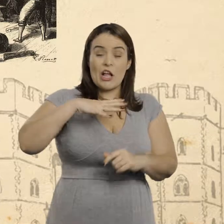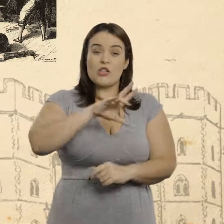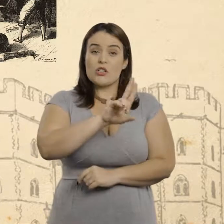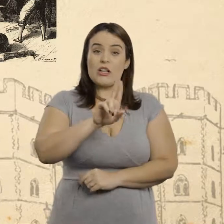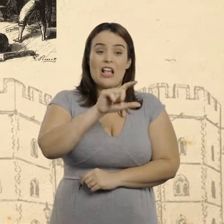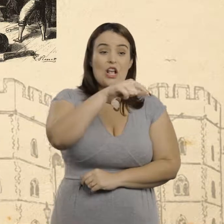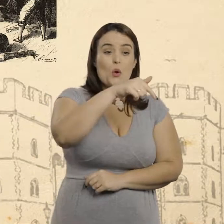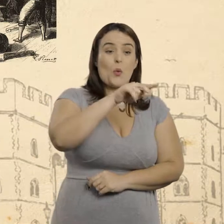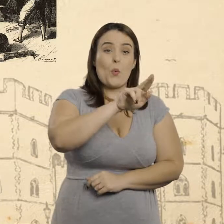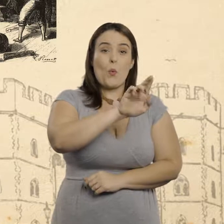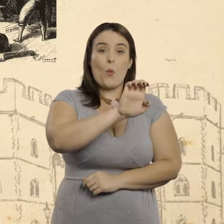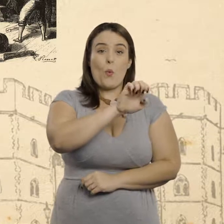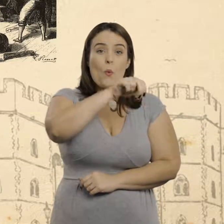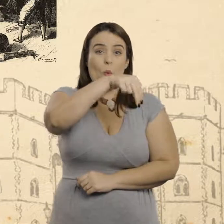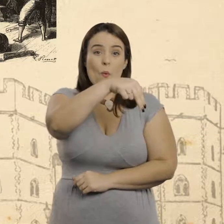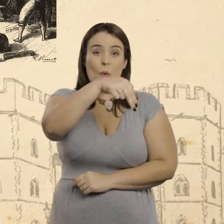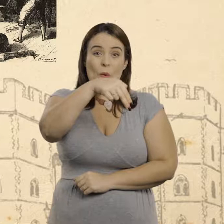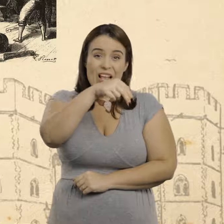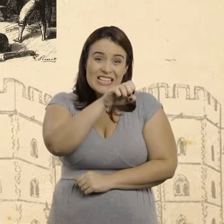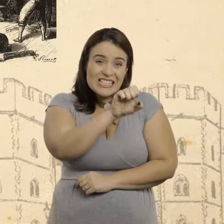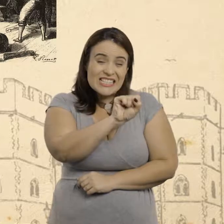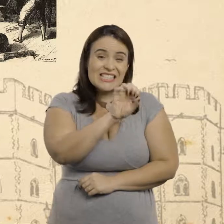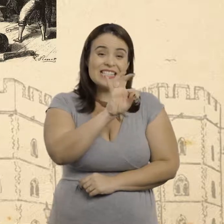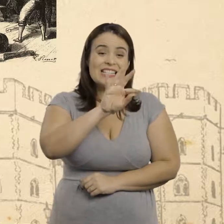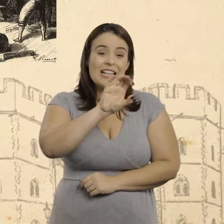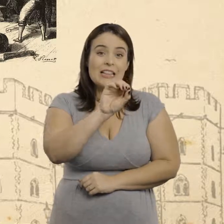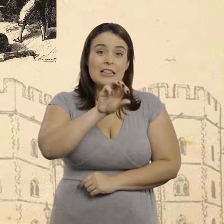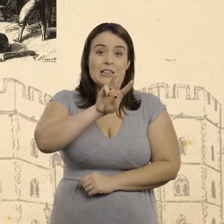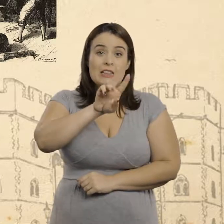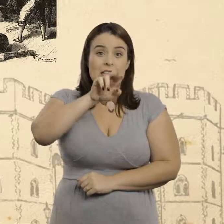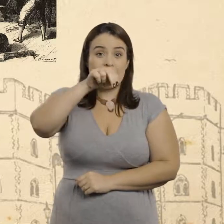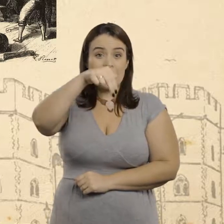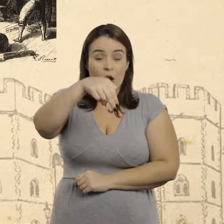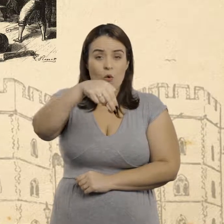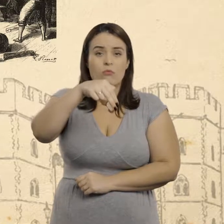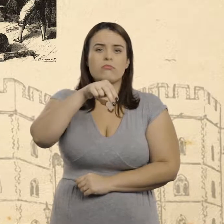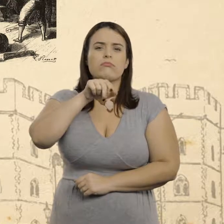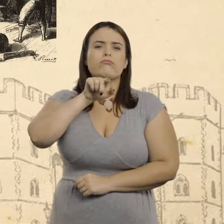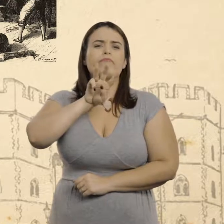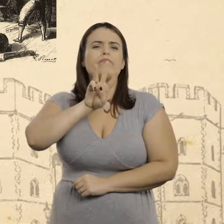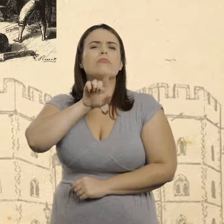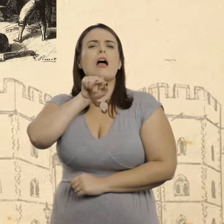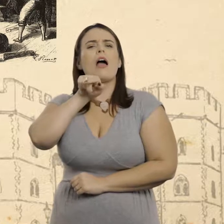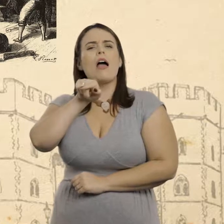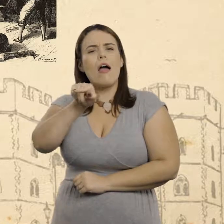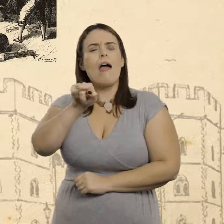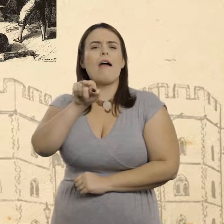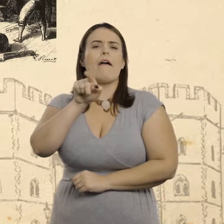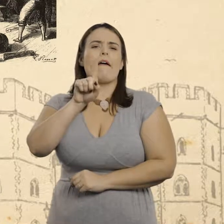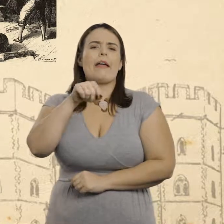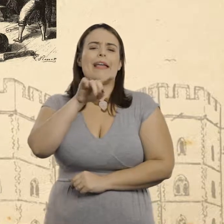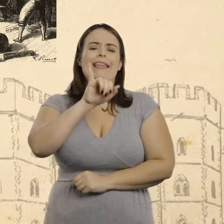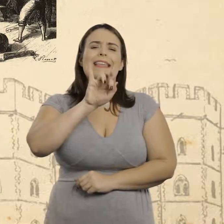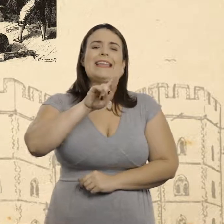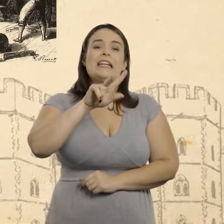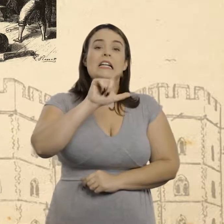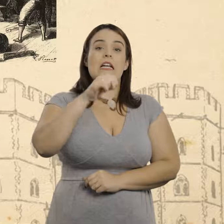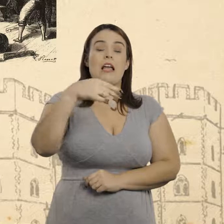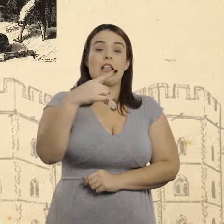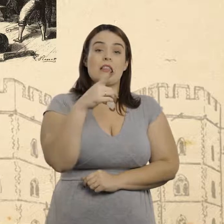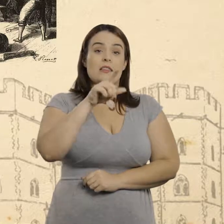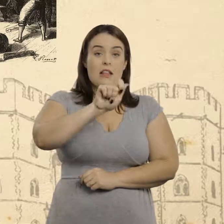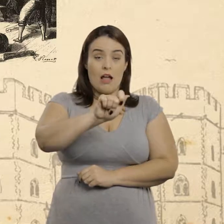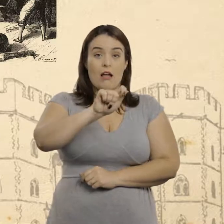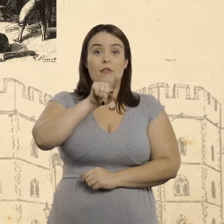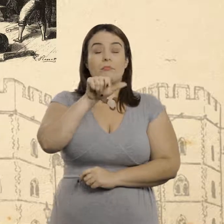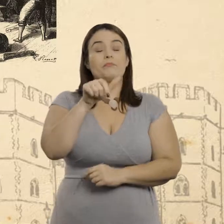chegar perto de uma cidade chamada Queenstown, na Irlanda. Queenstown é uma cidade para onde vão os navios americanos